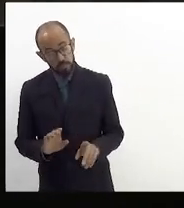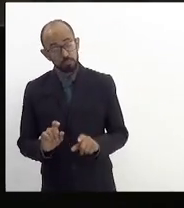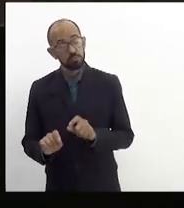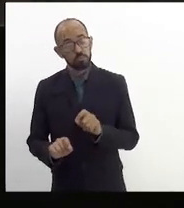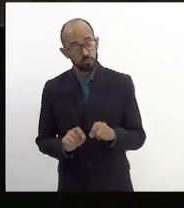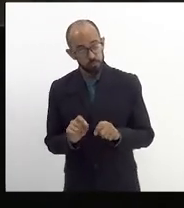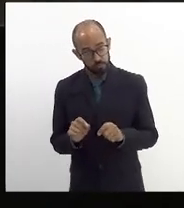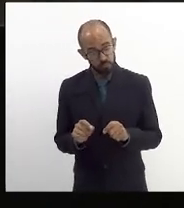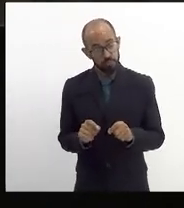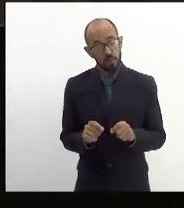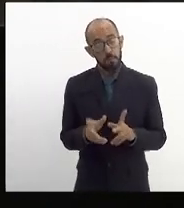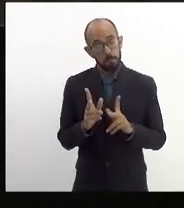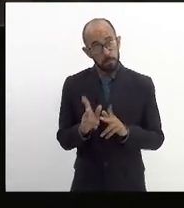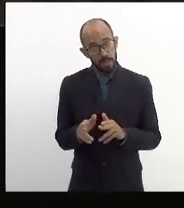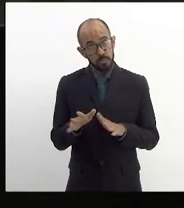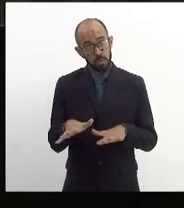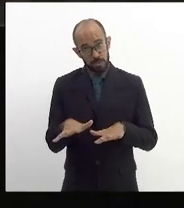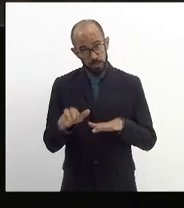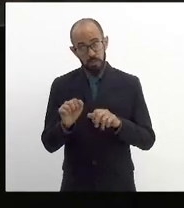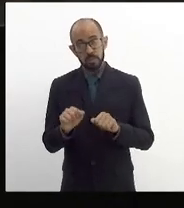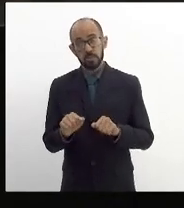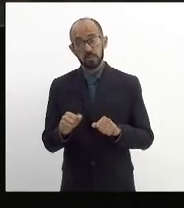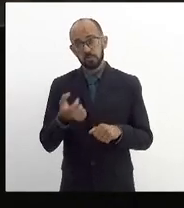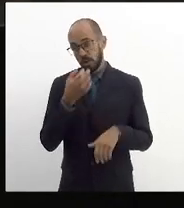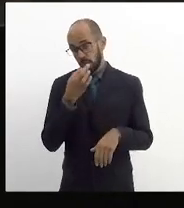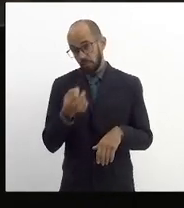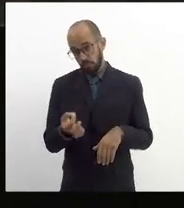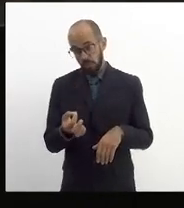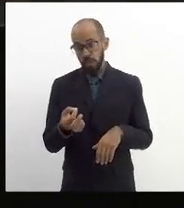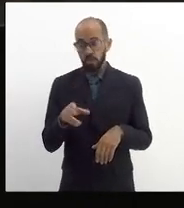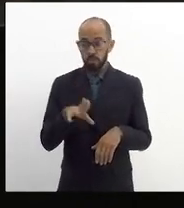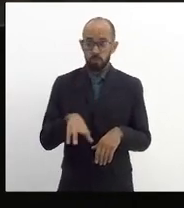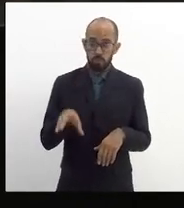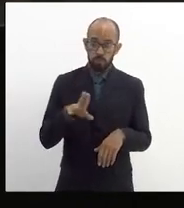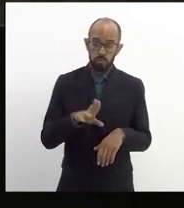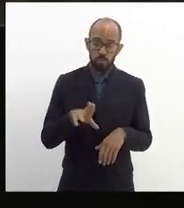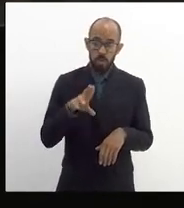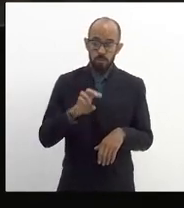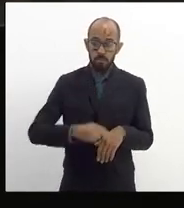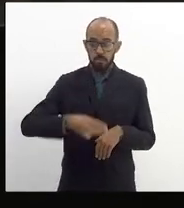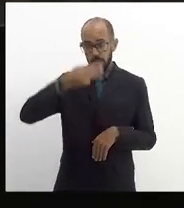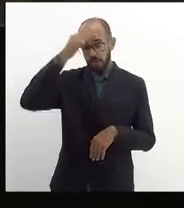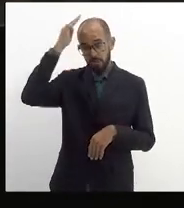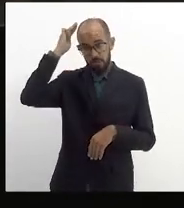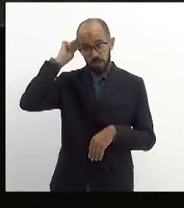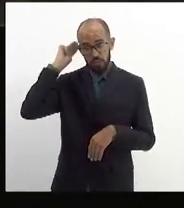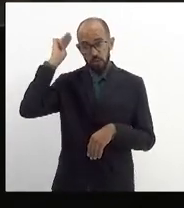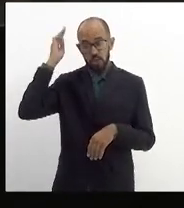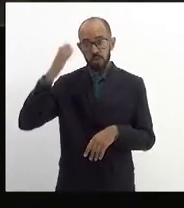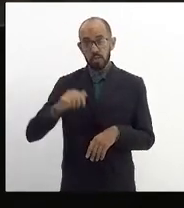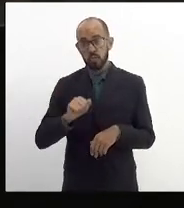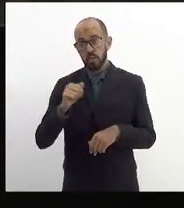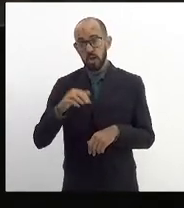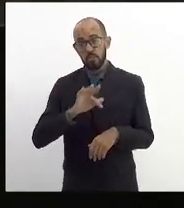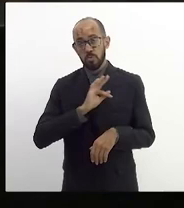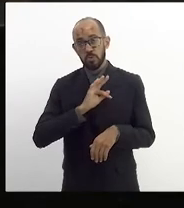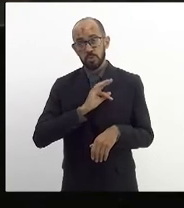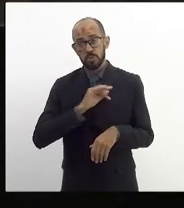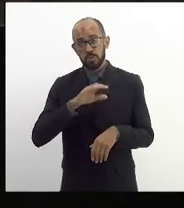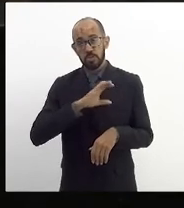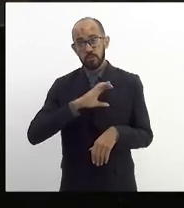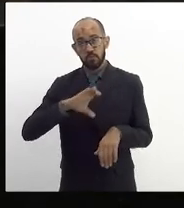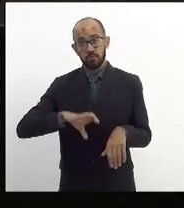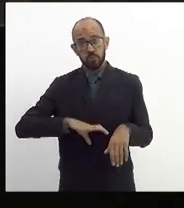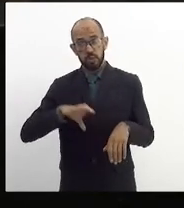de tudo isso né apesar da do argumento utilizado pelo Deputado Márcio Pacheco que a polícia civil tinha